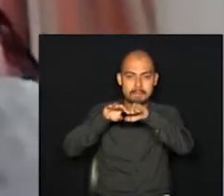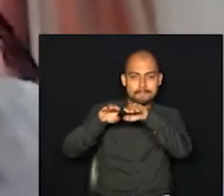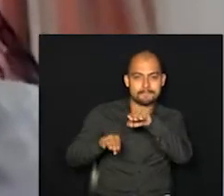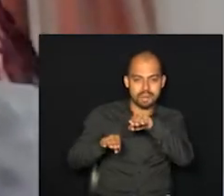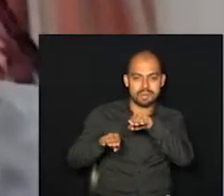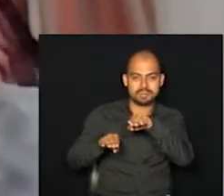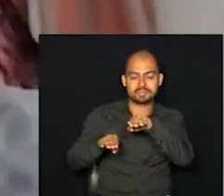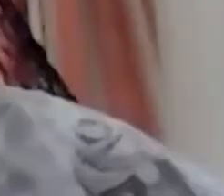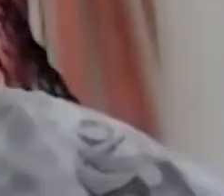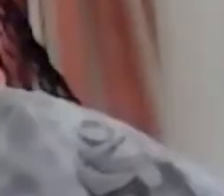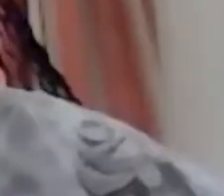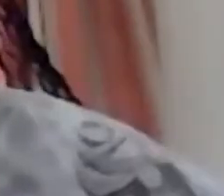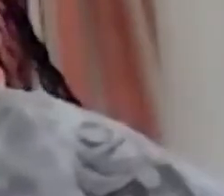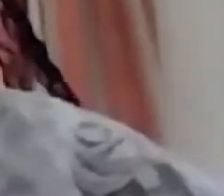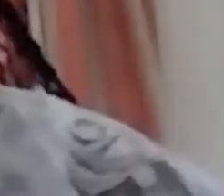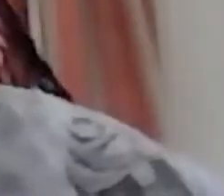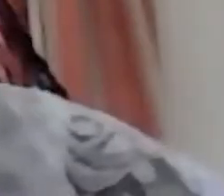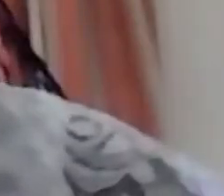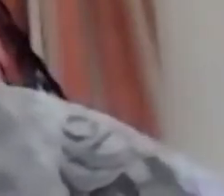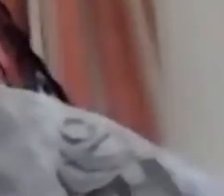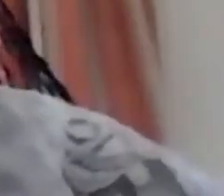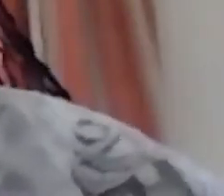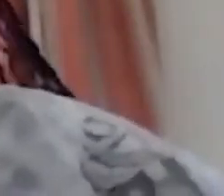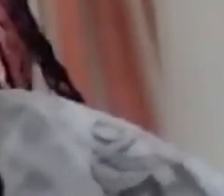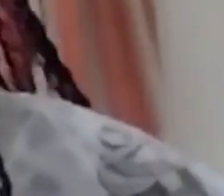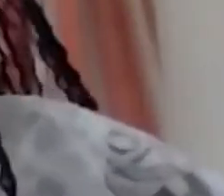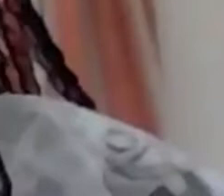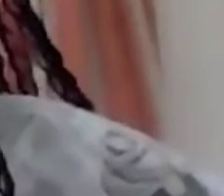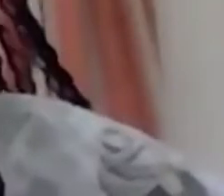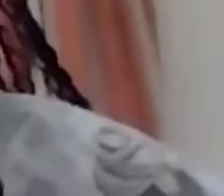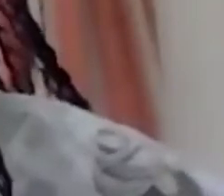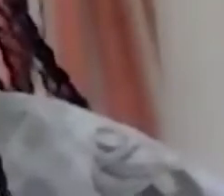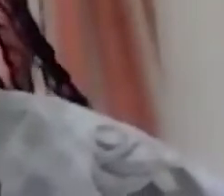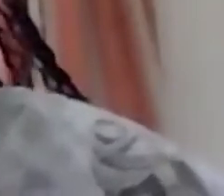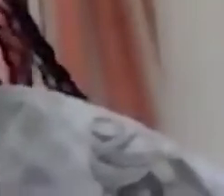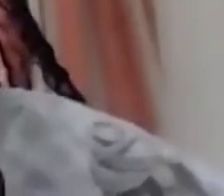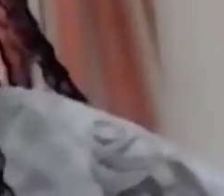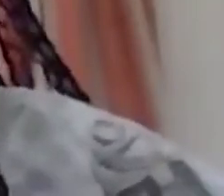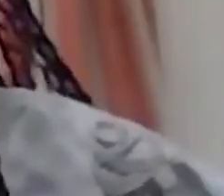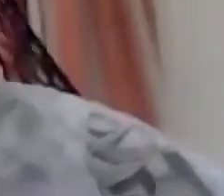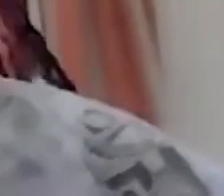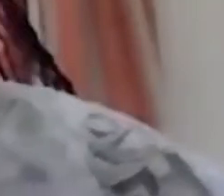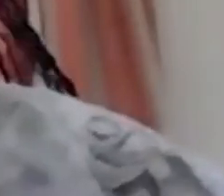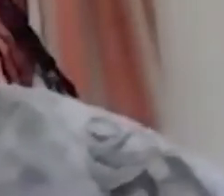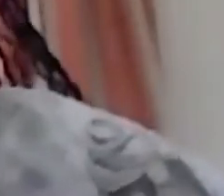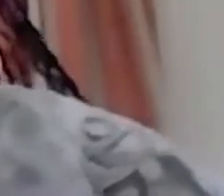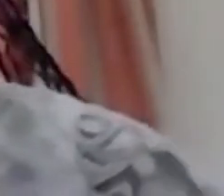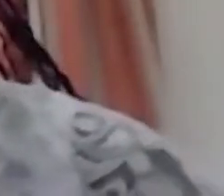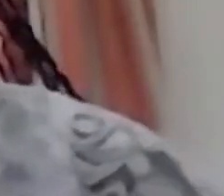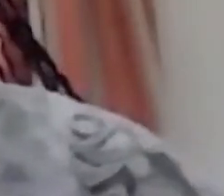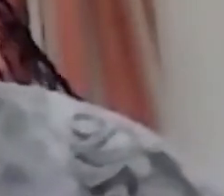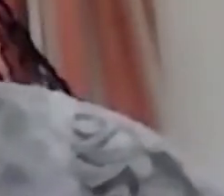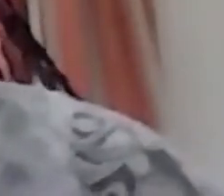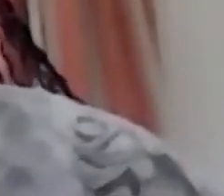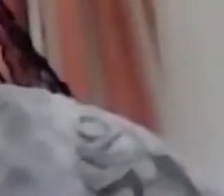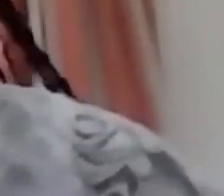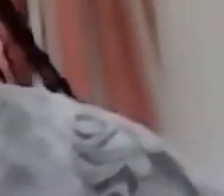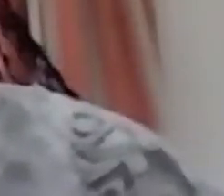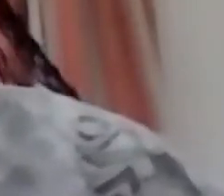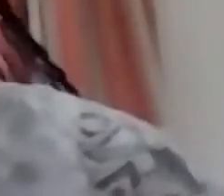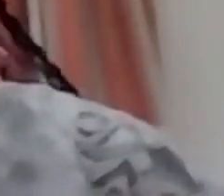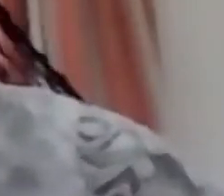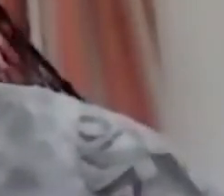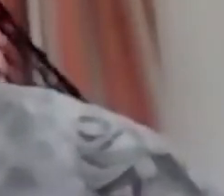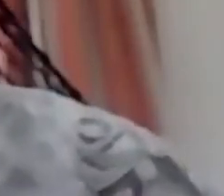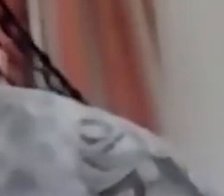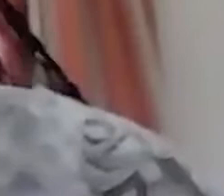é diferente. Você não é visto como todo mundo. Então, essa questão de vida mudar para vidas humanas, quer dizer, o